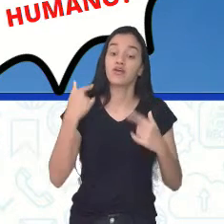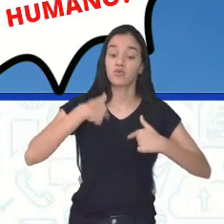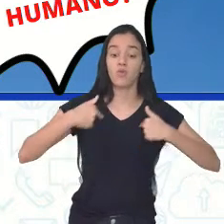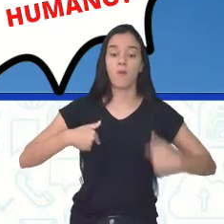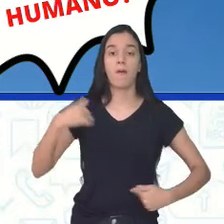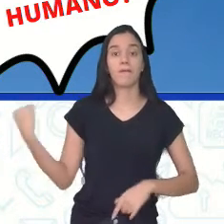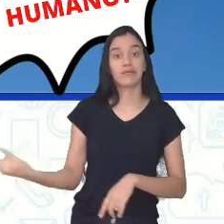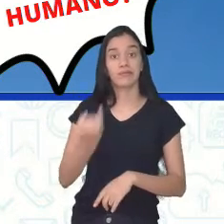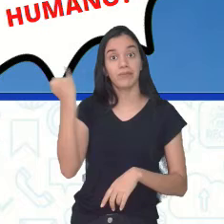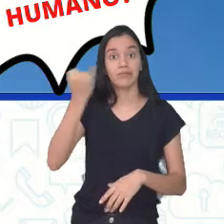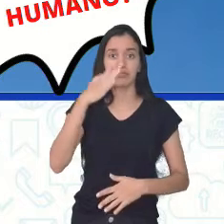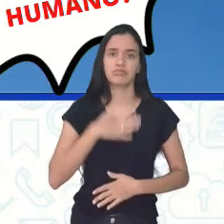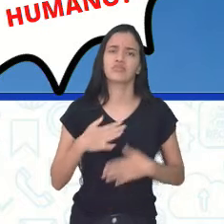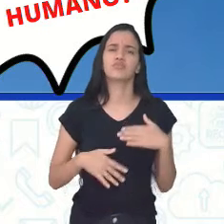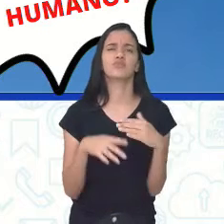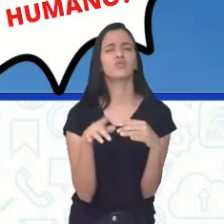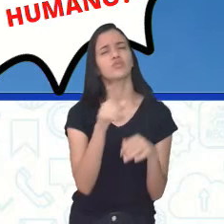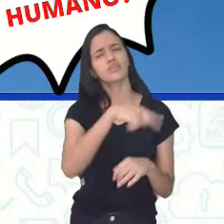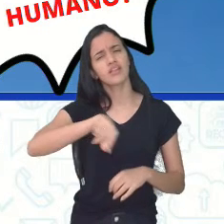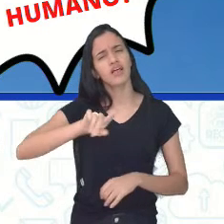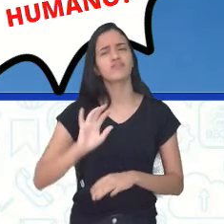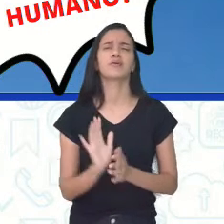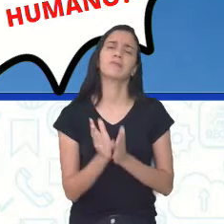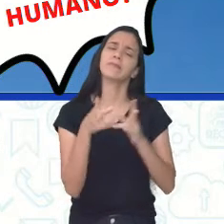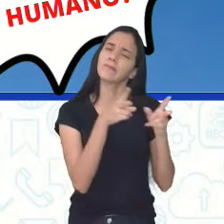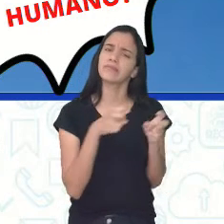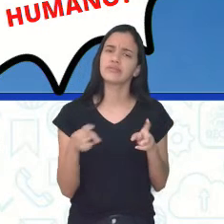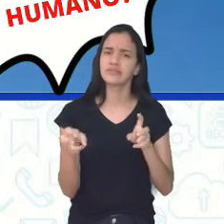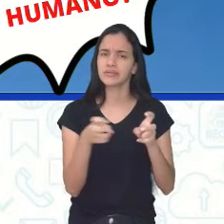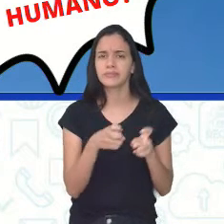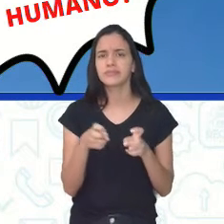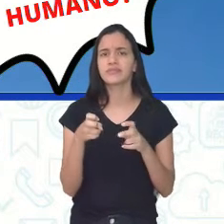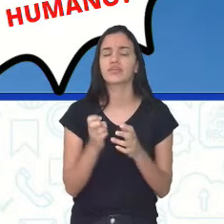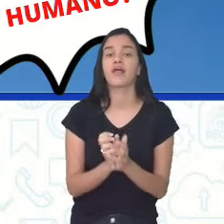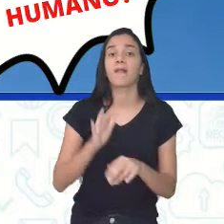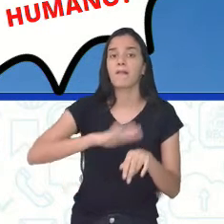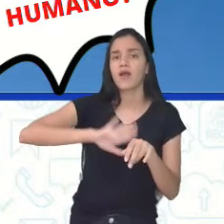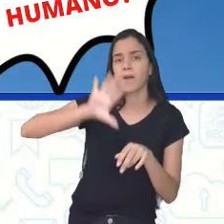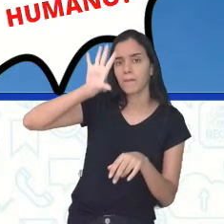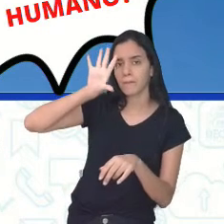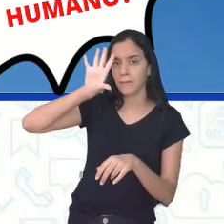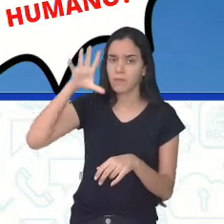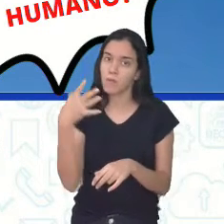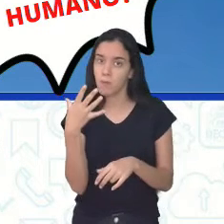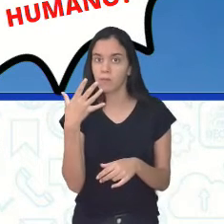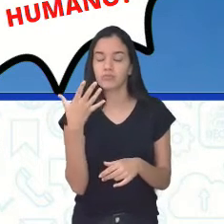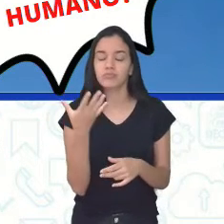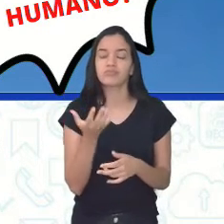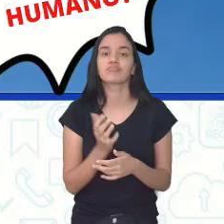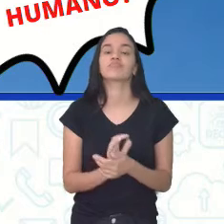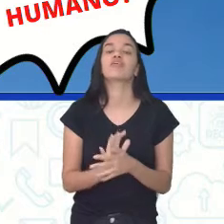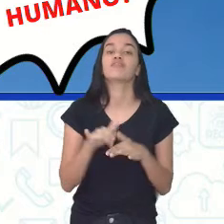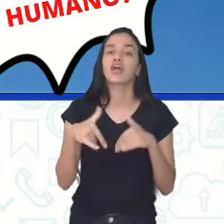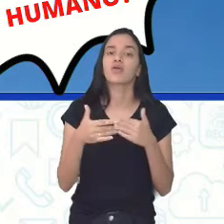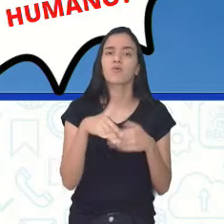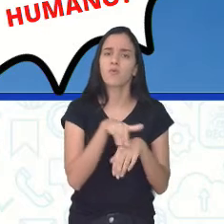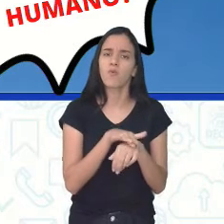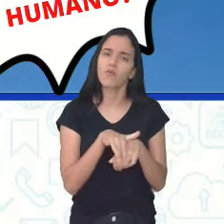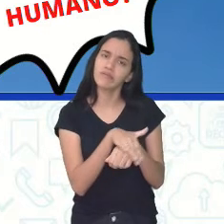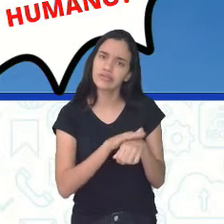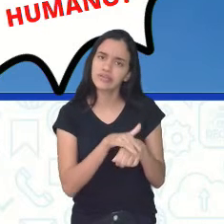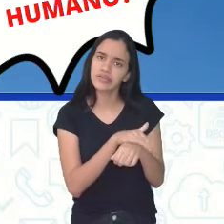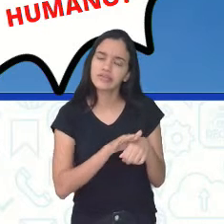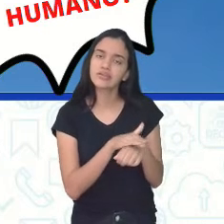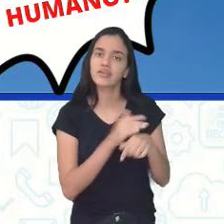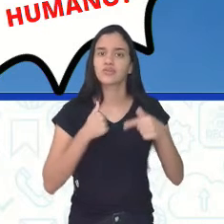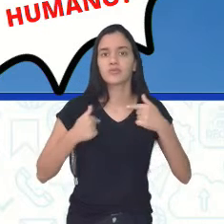humano. Vocês devem ter percebido que eu investi a situação problema em órgãos, né? E aí a gente vai conversar também sobre órgãos,